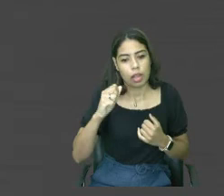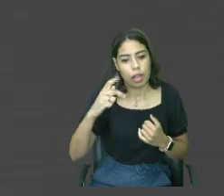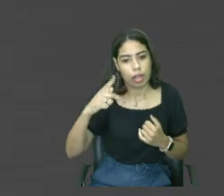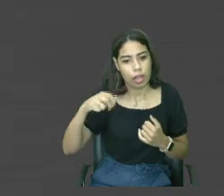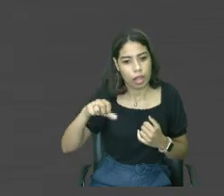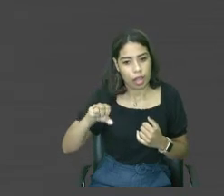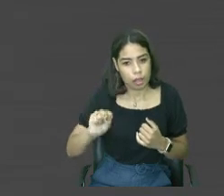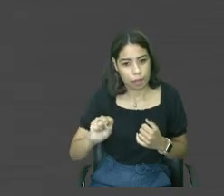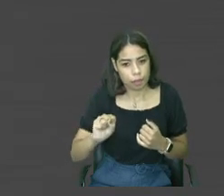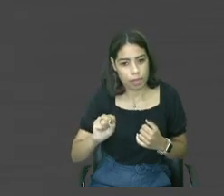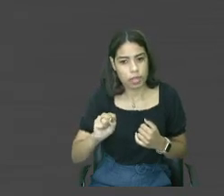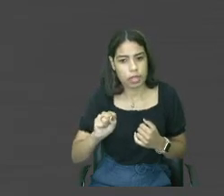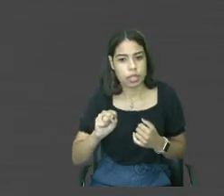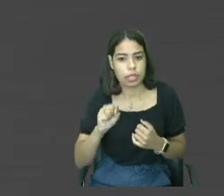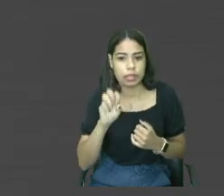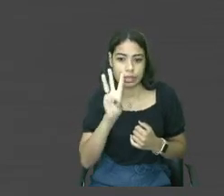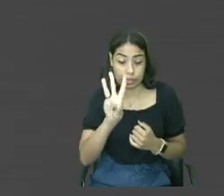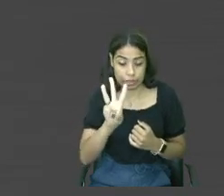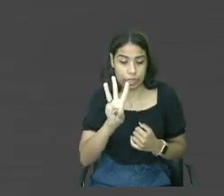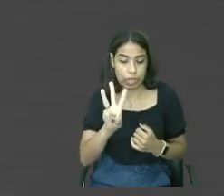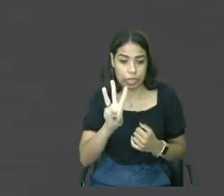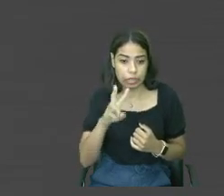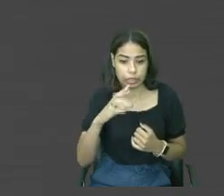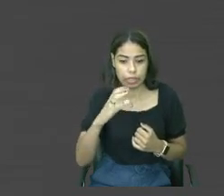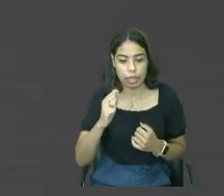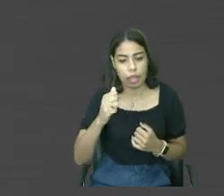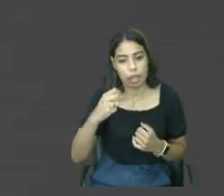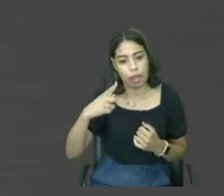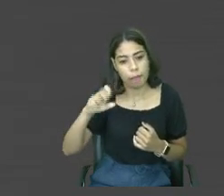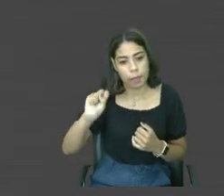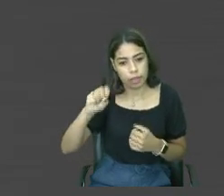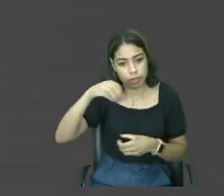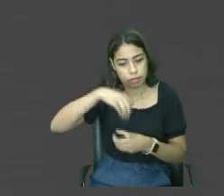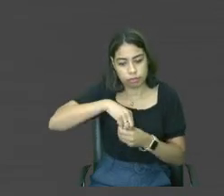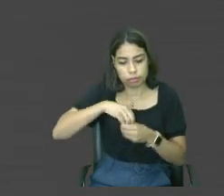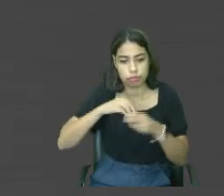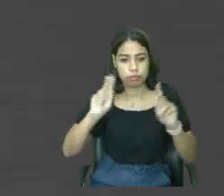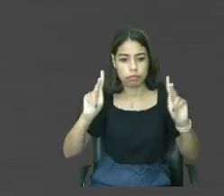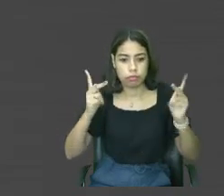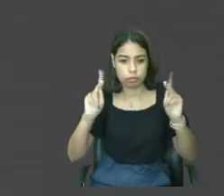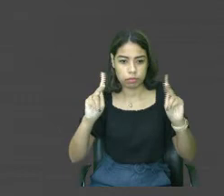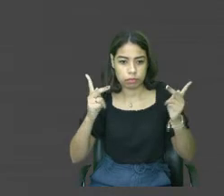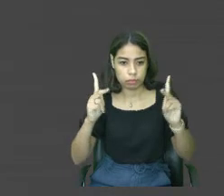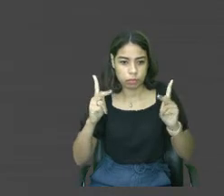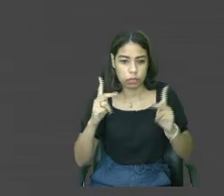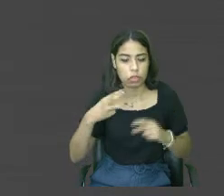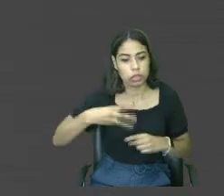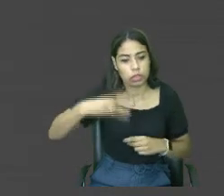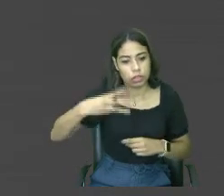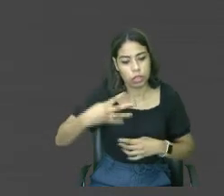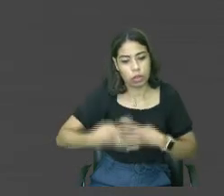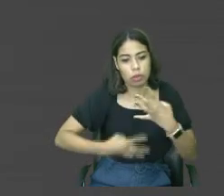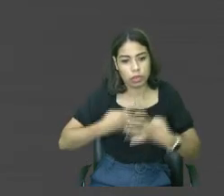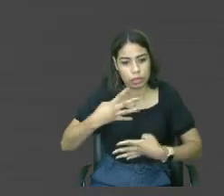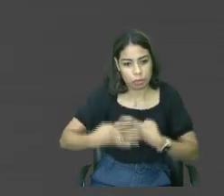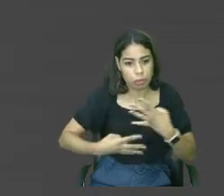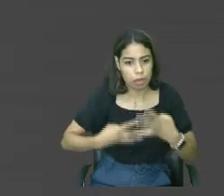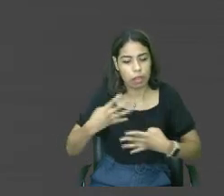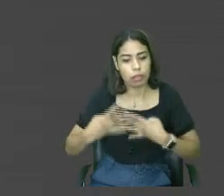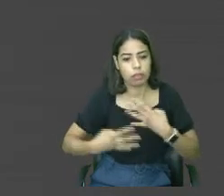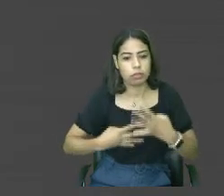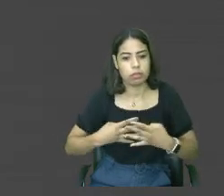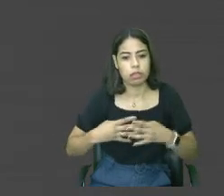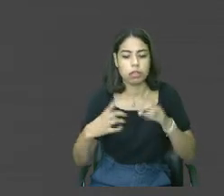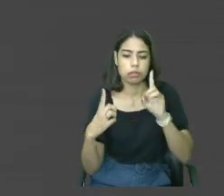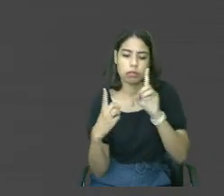o CAPS AD, os 3 CAPs municipais. No terceiro quadrimestre, a média mês dos